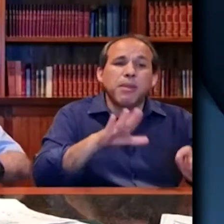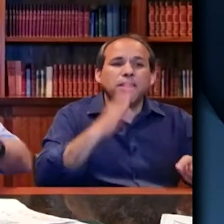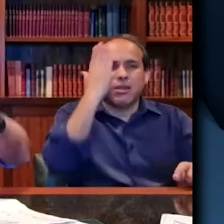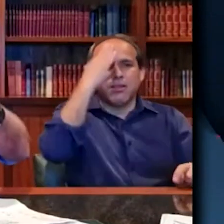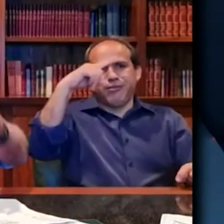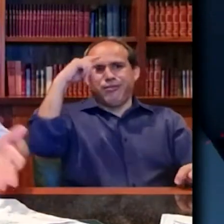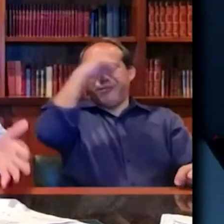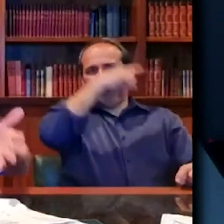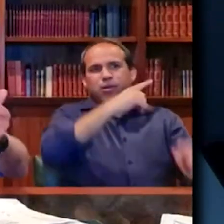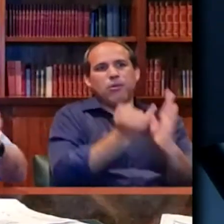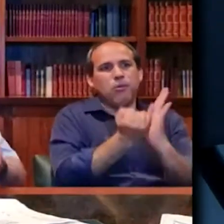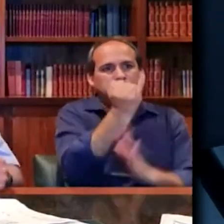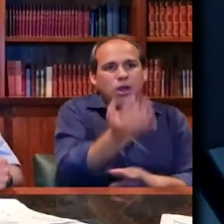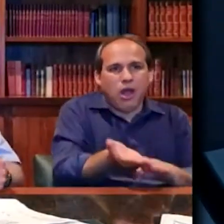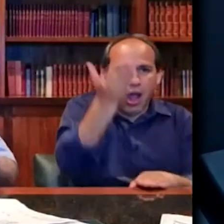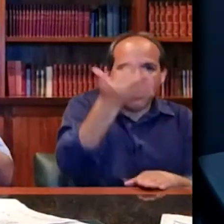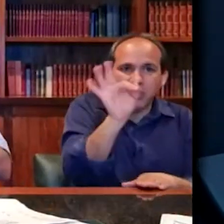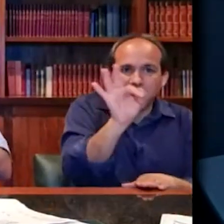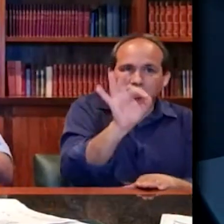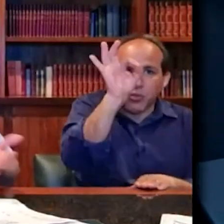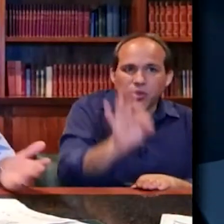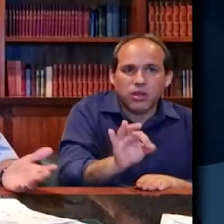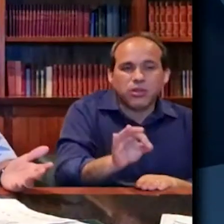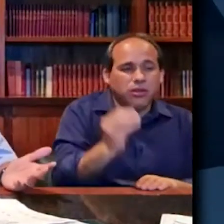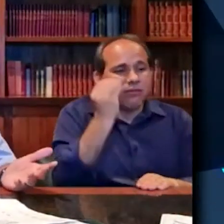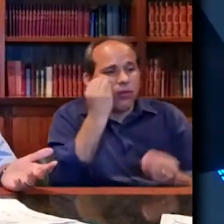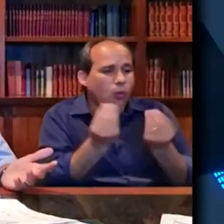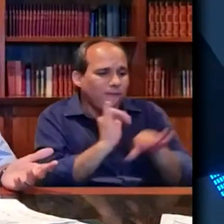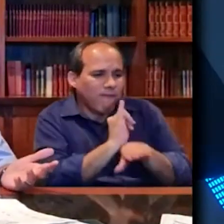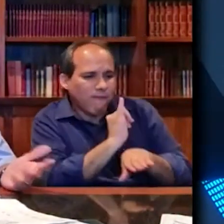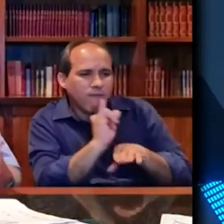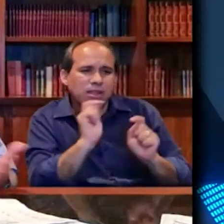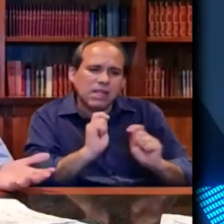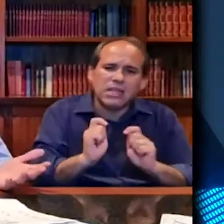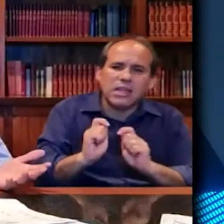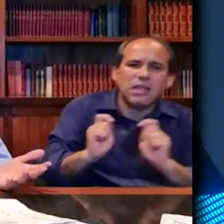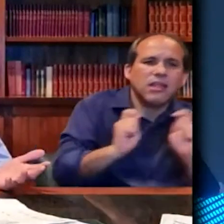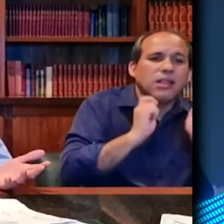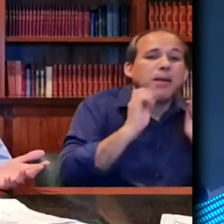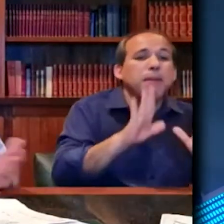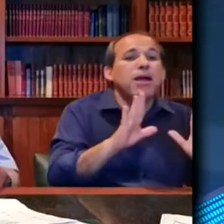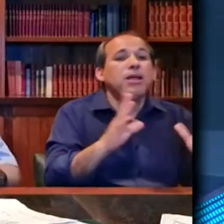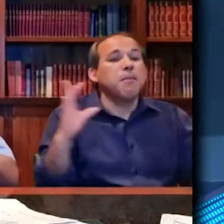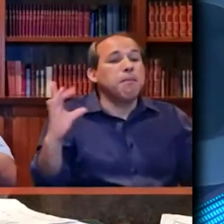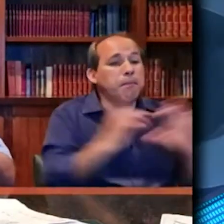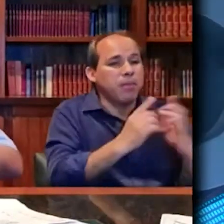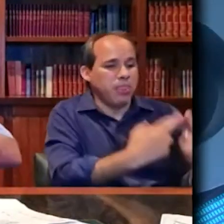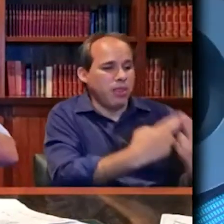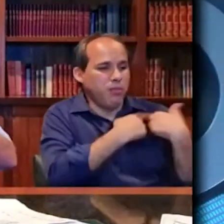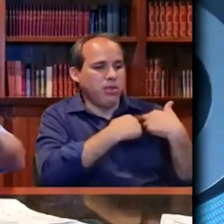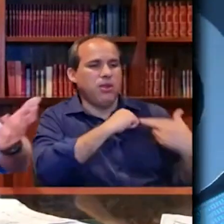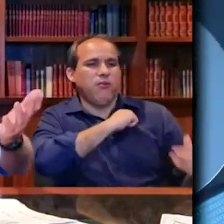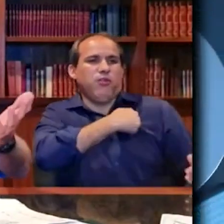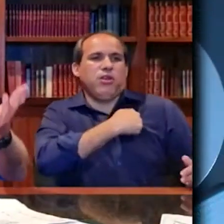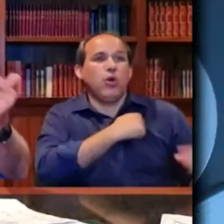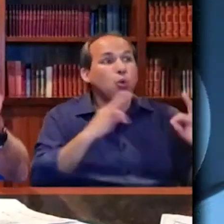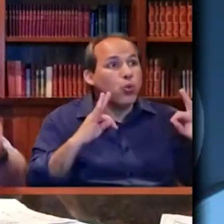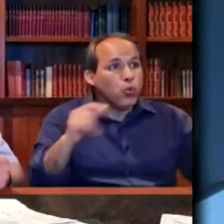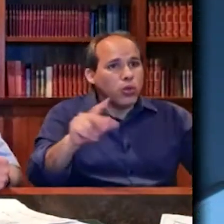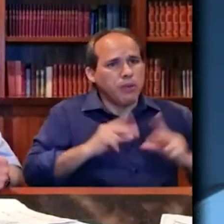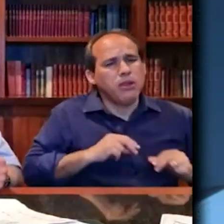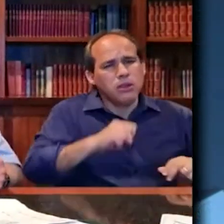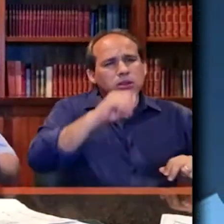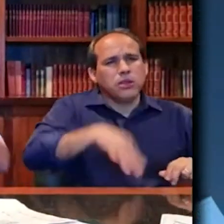gostaria de me aprofundar um pouco mais, que é para que a gente possa entender esses resultados, né? Vamos pegar a pesquisa do